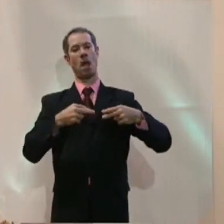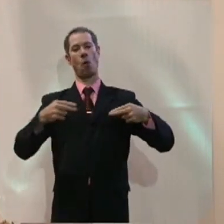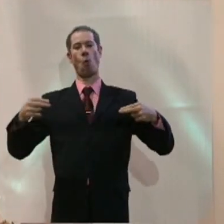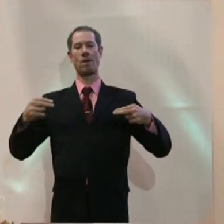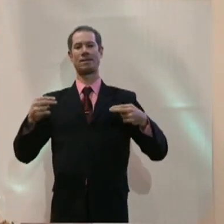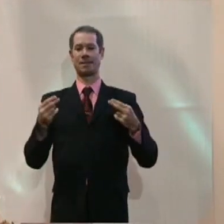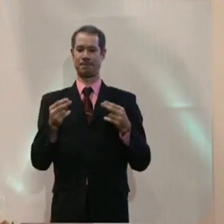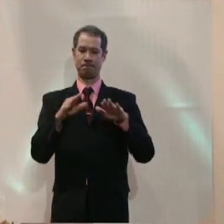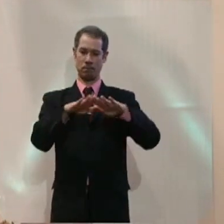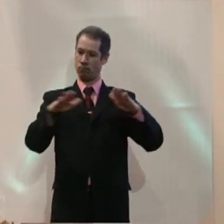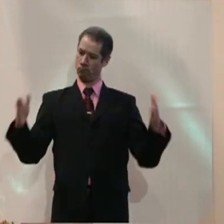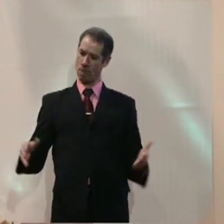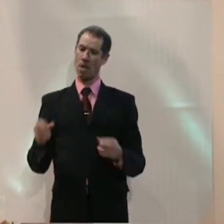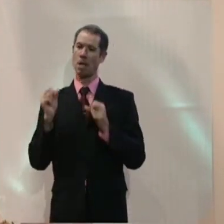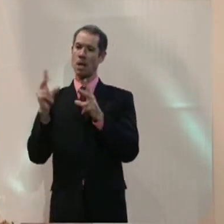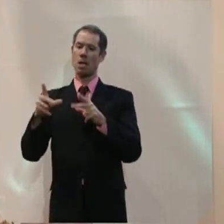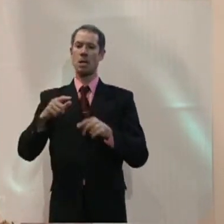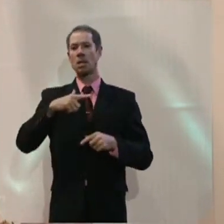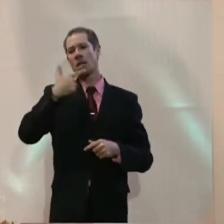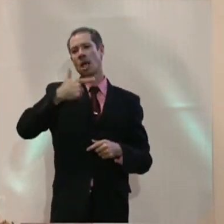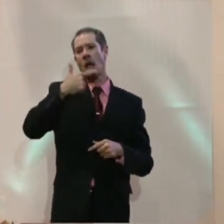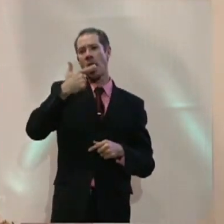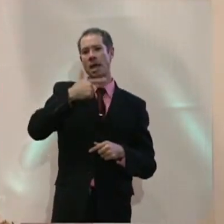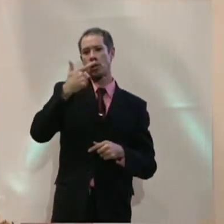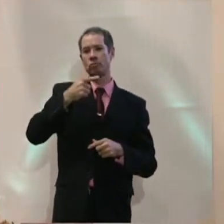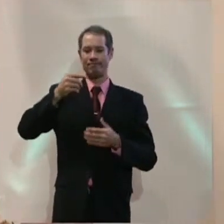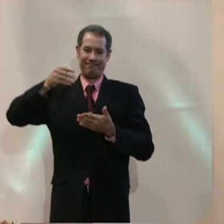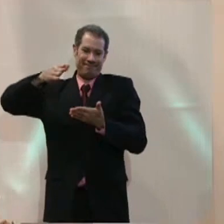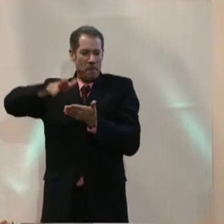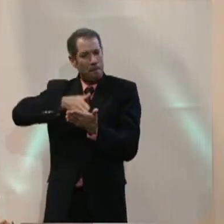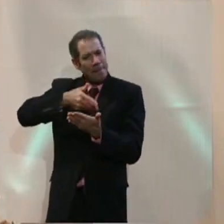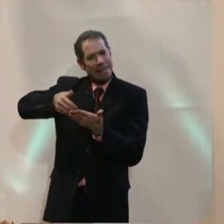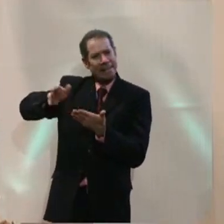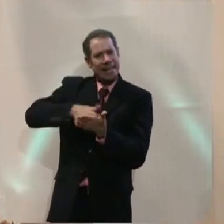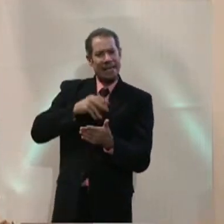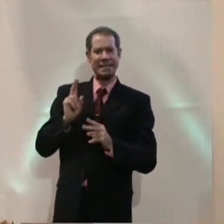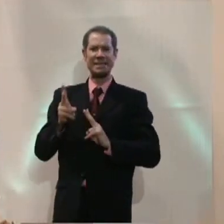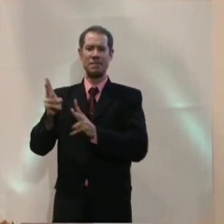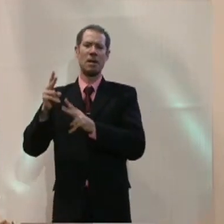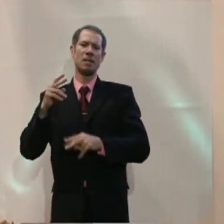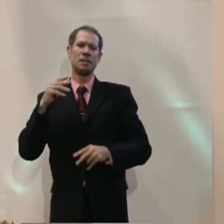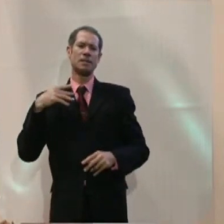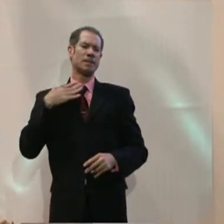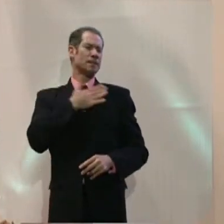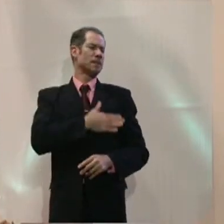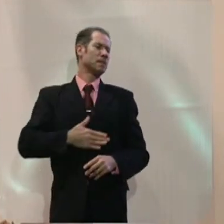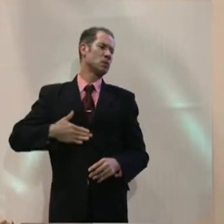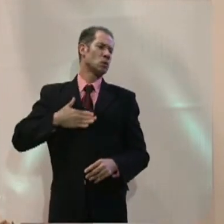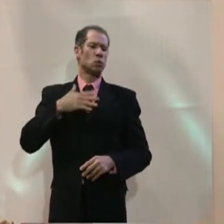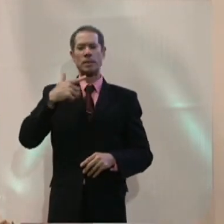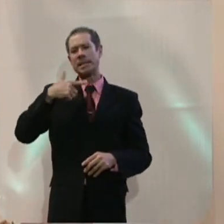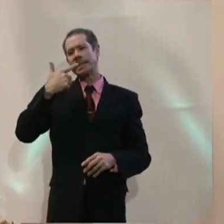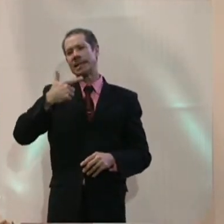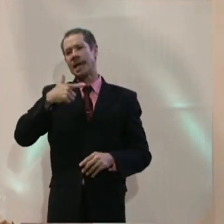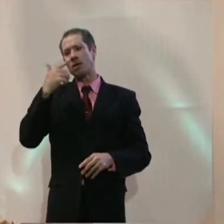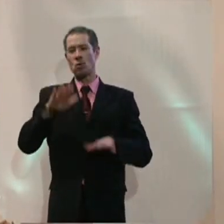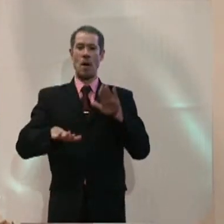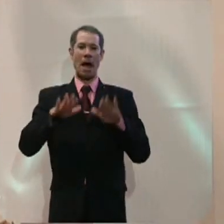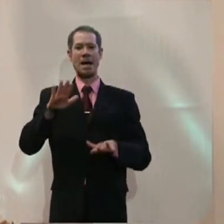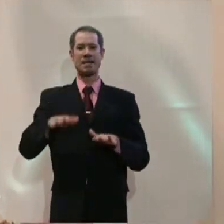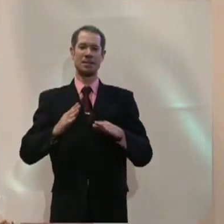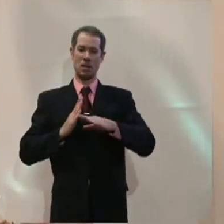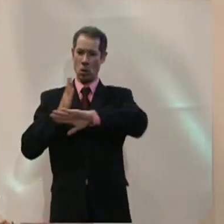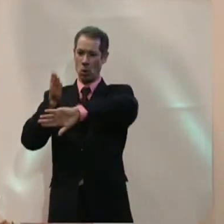sua banca, queijo, manteiga. E eu sempre adorei queijo, né? Então, às vezes, quando